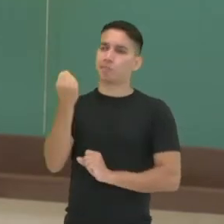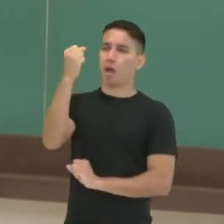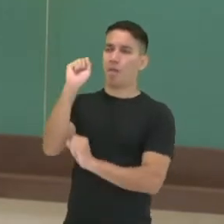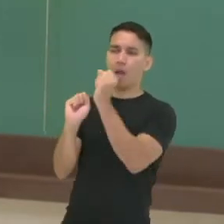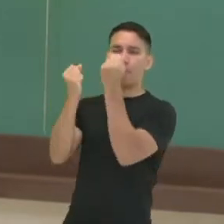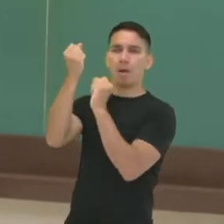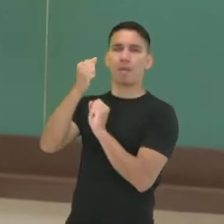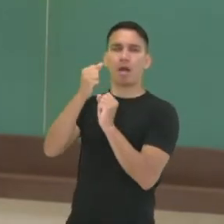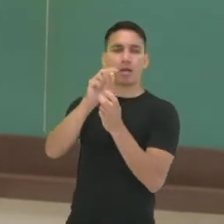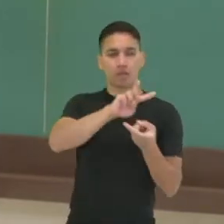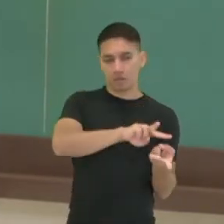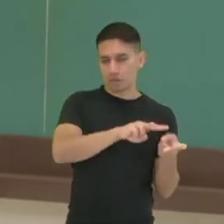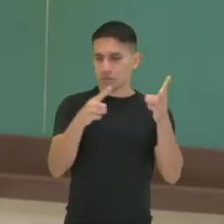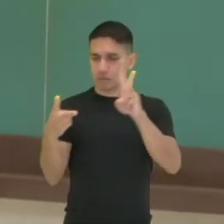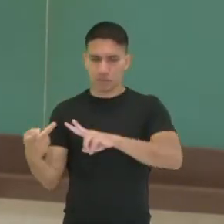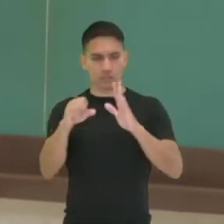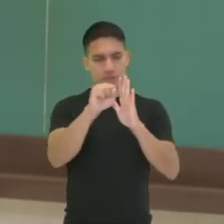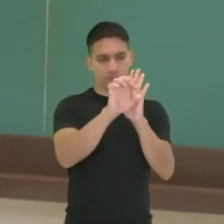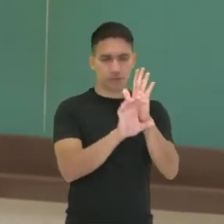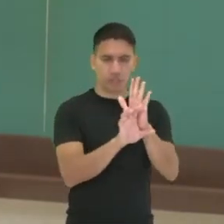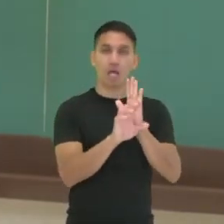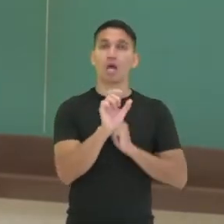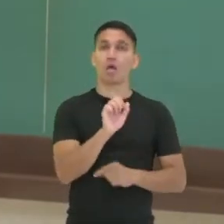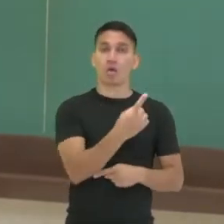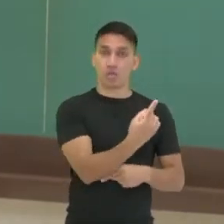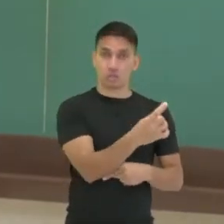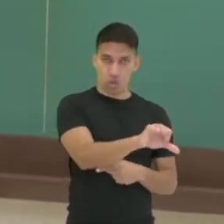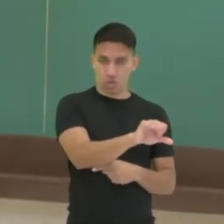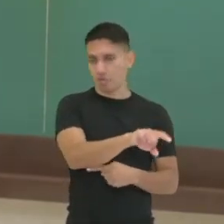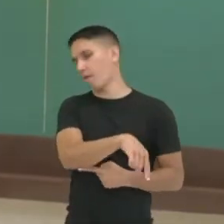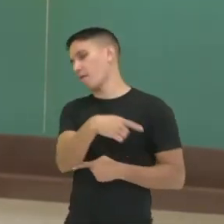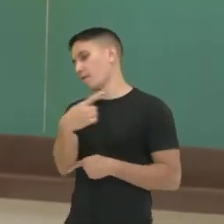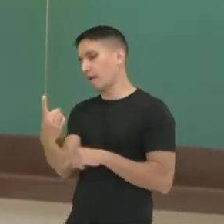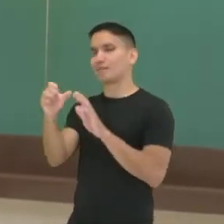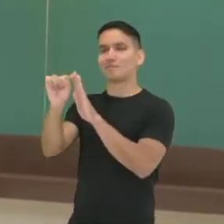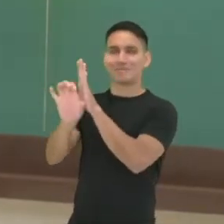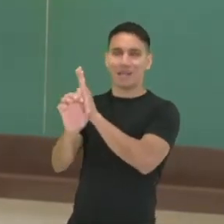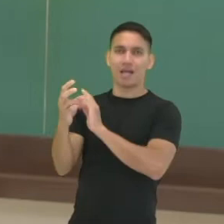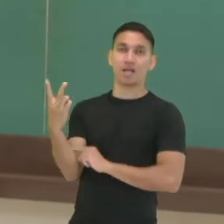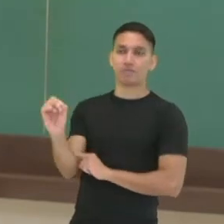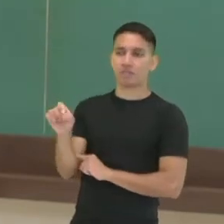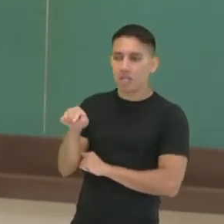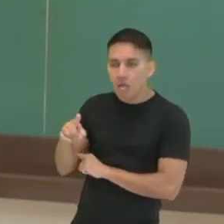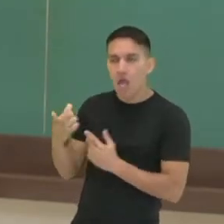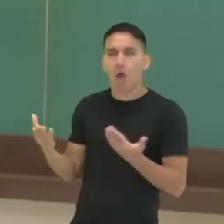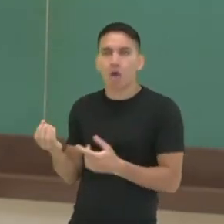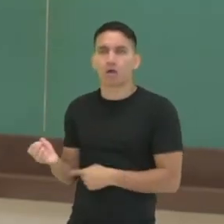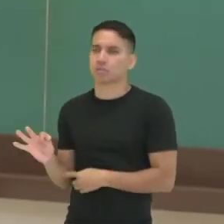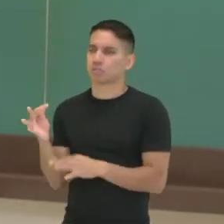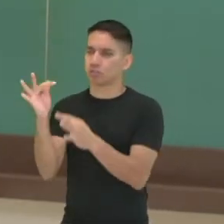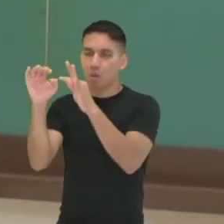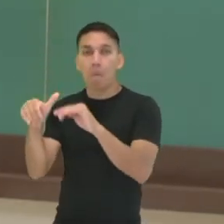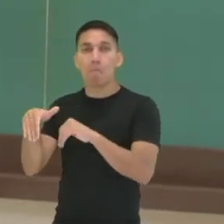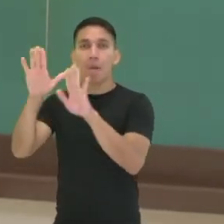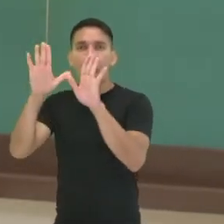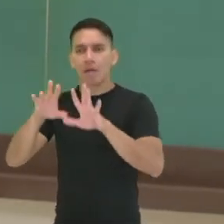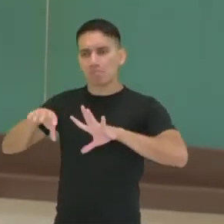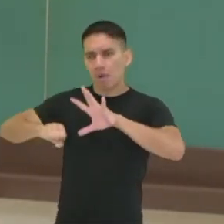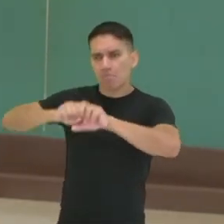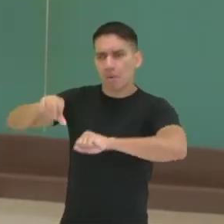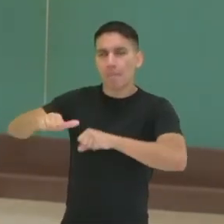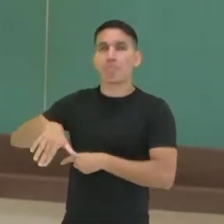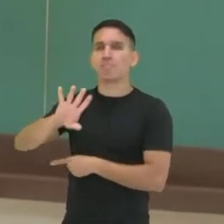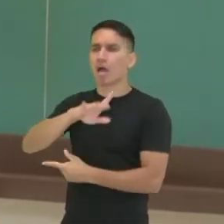a passagem para o século XX, as indústrias com bastante tecnologia e explorando intensamente também a mão de obra